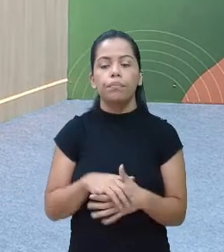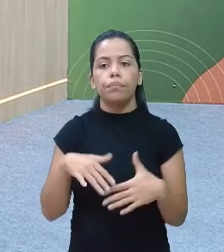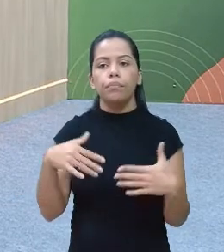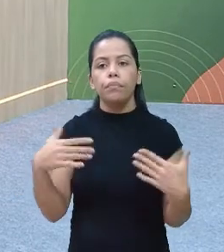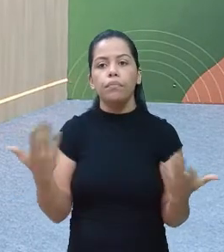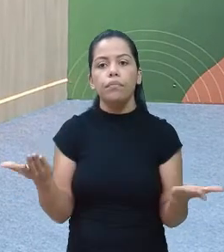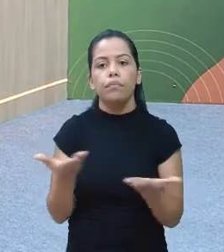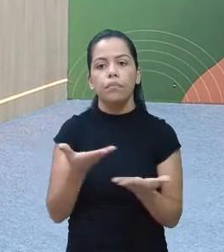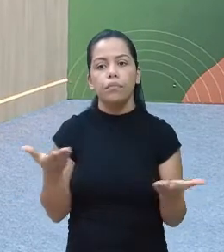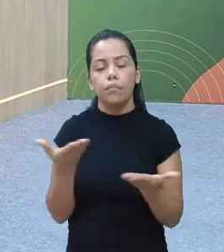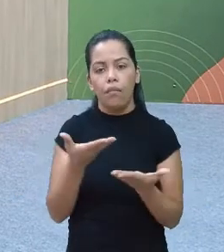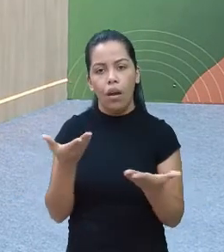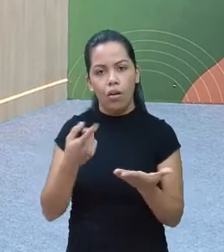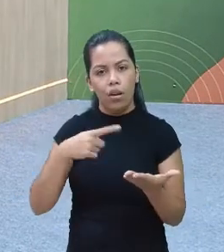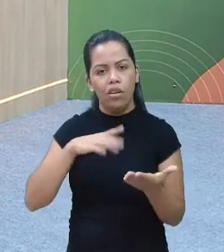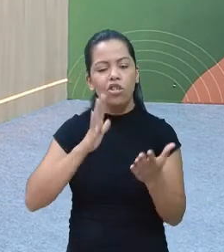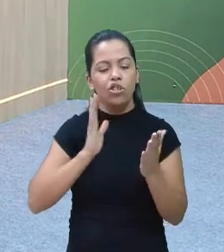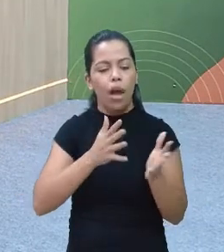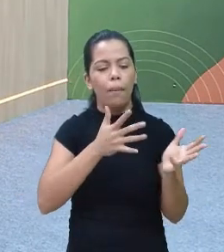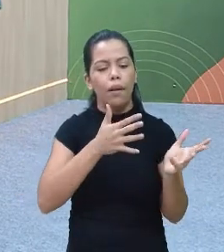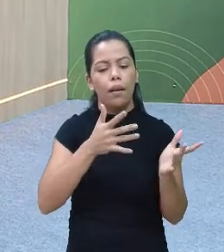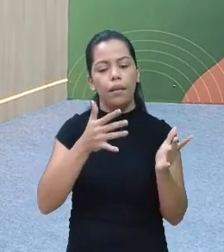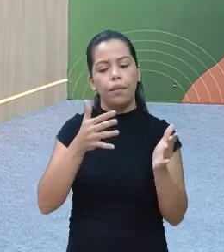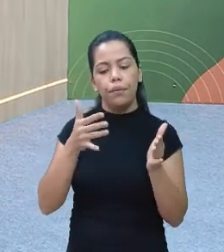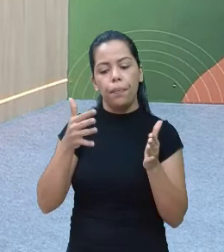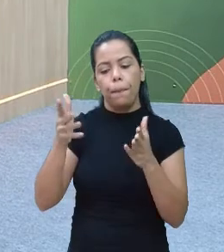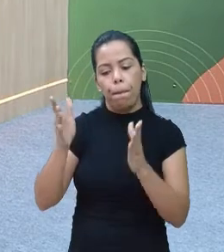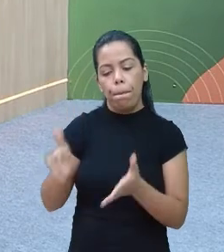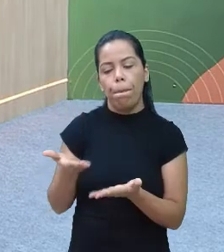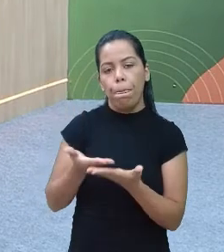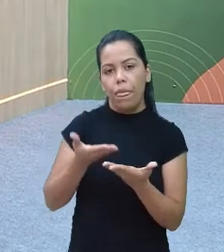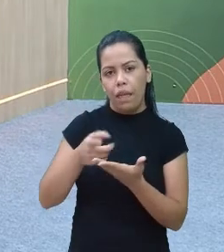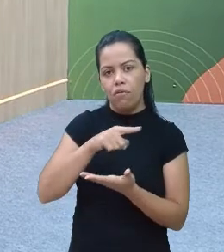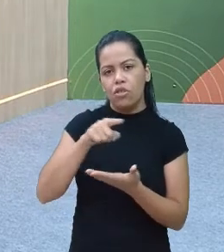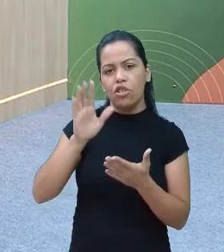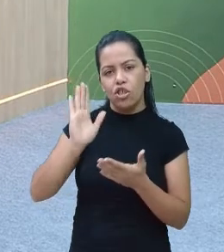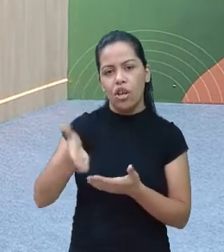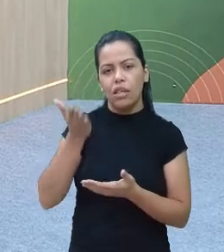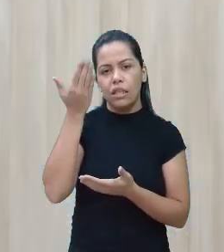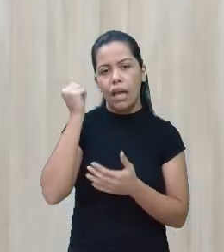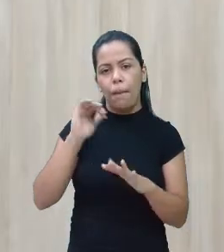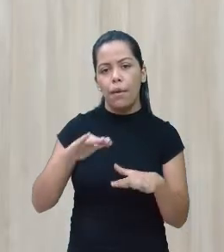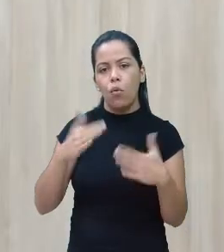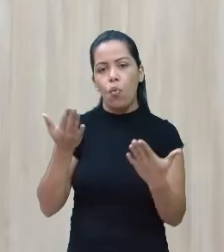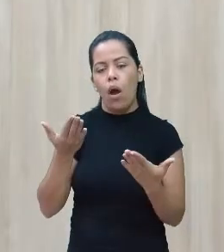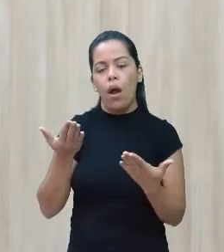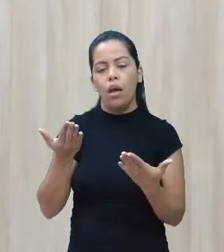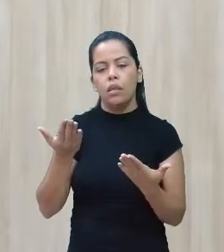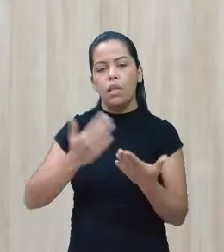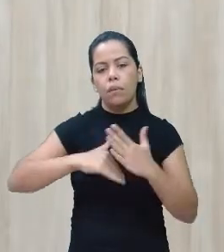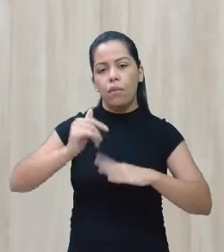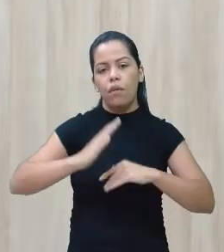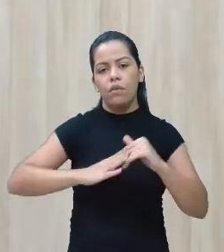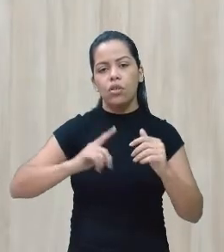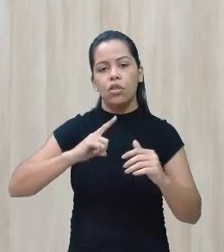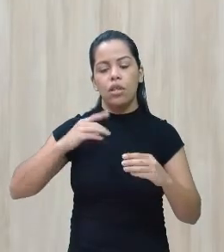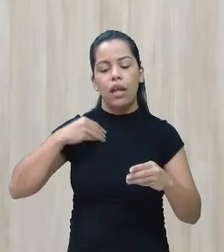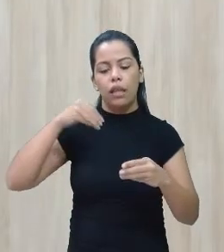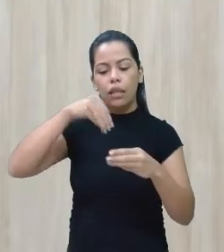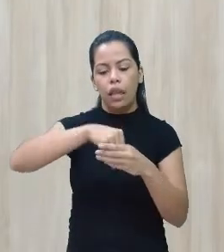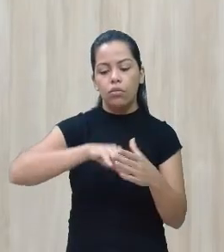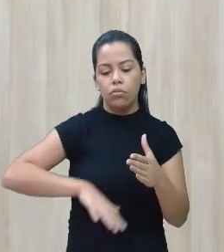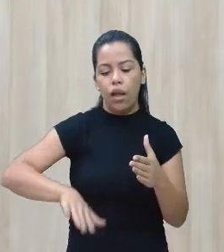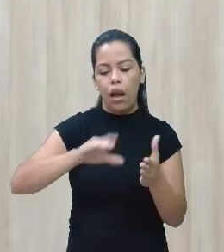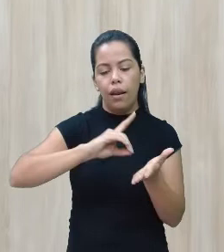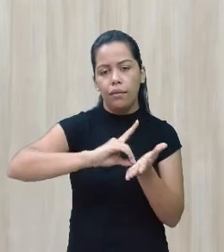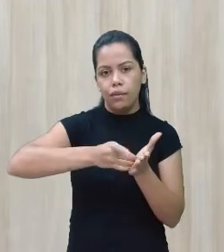Então, agora que a gente já passeou por tudo isso, vocês já sabem quais são as profissões que a gente pode ter na plataforma digital. A gente